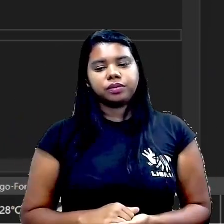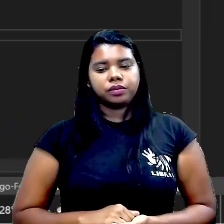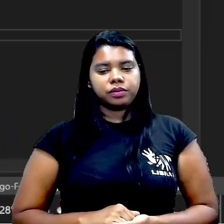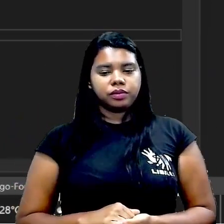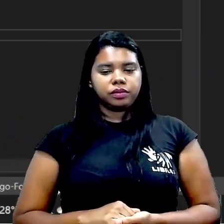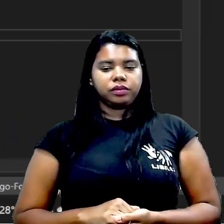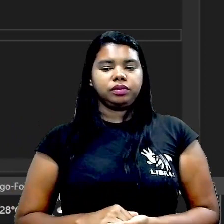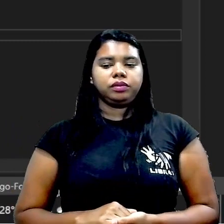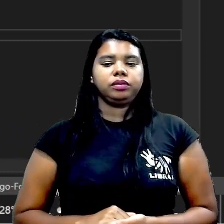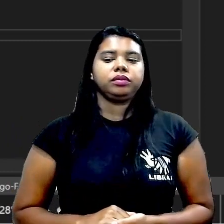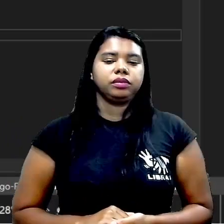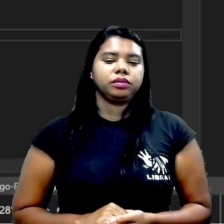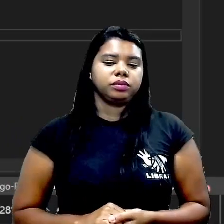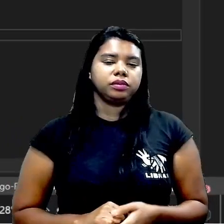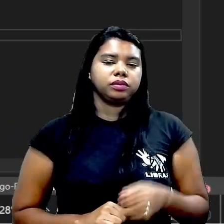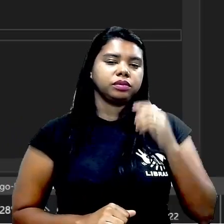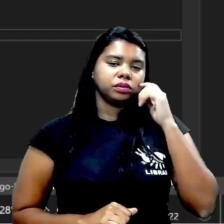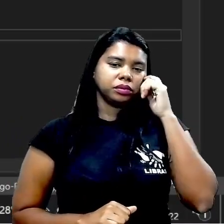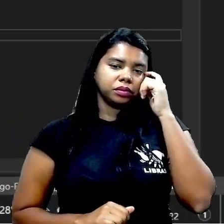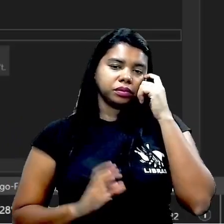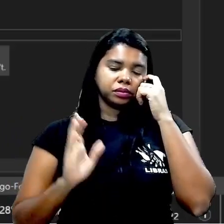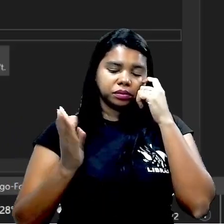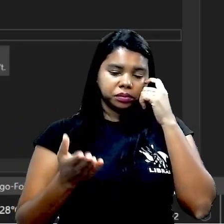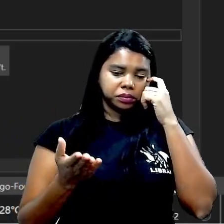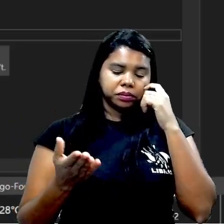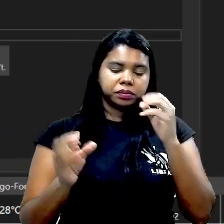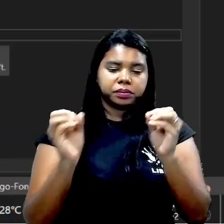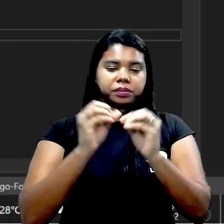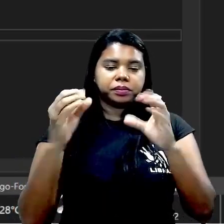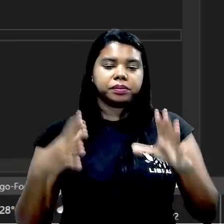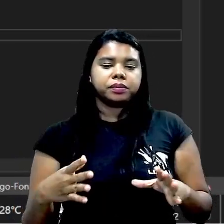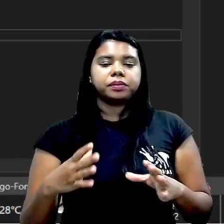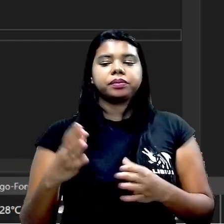Pronto, vou pegar o corpo rígido que eu criei.